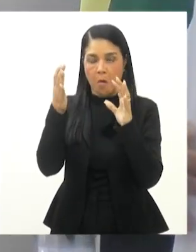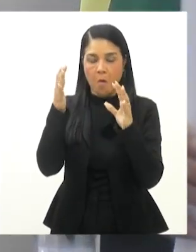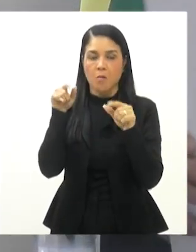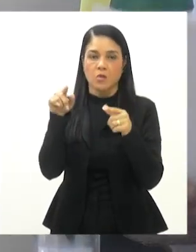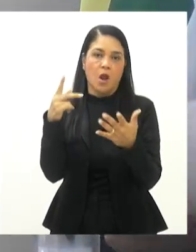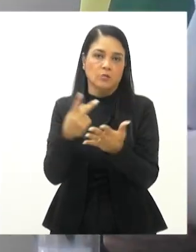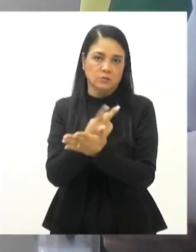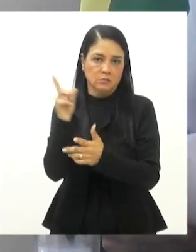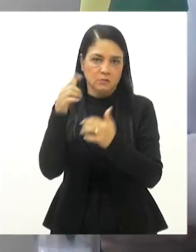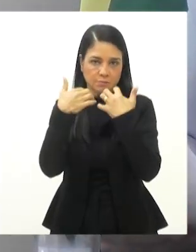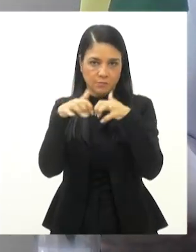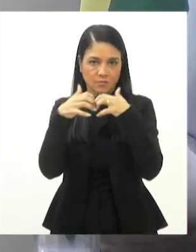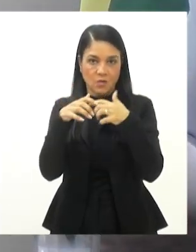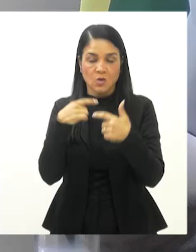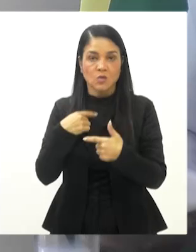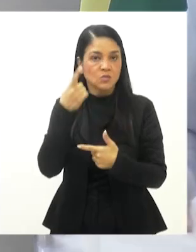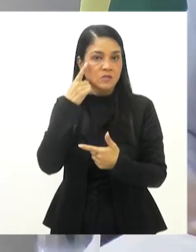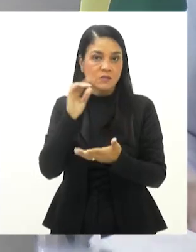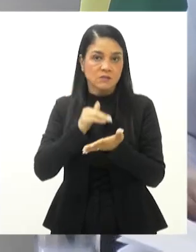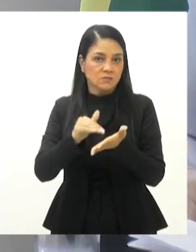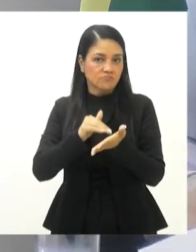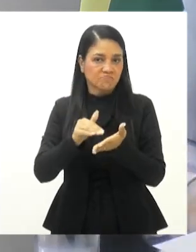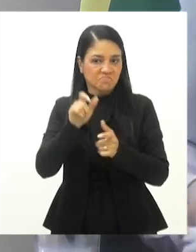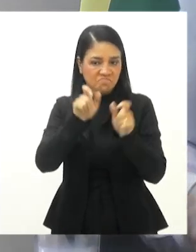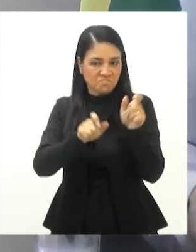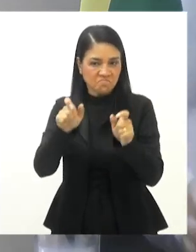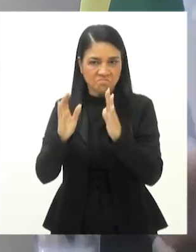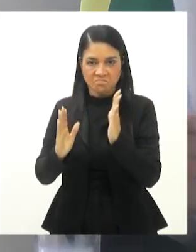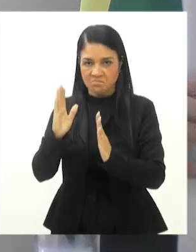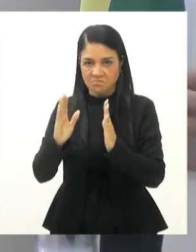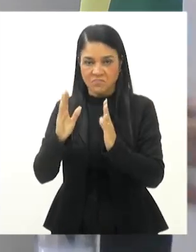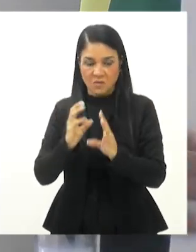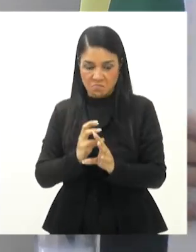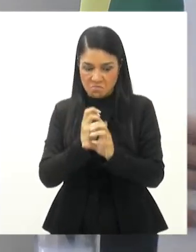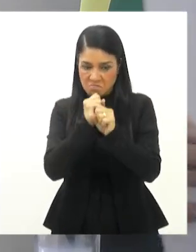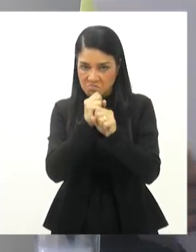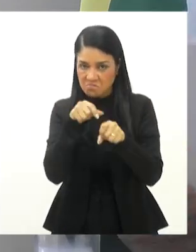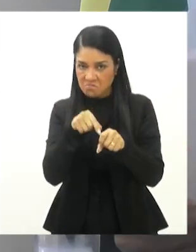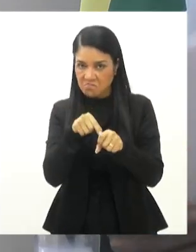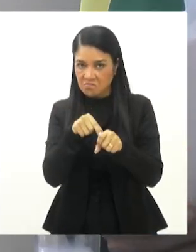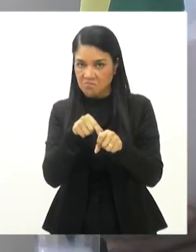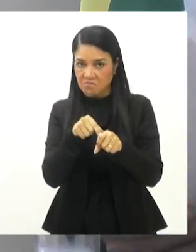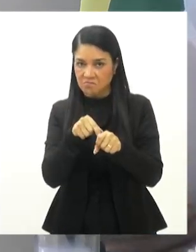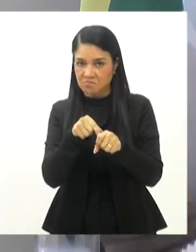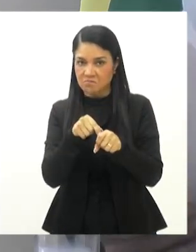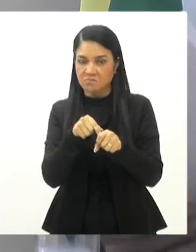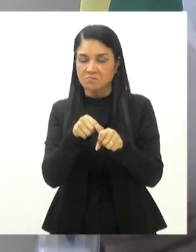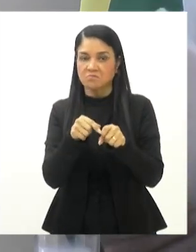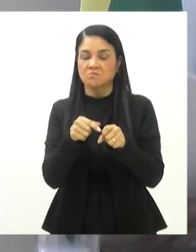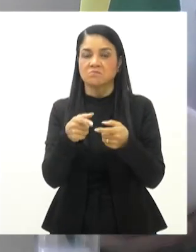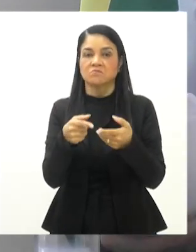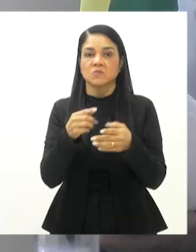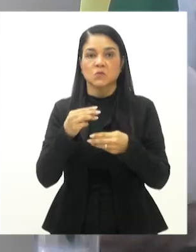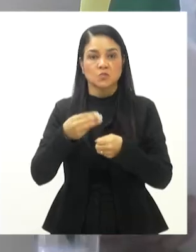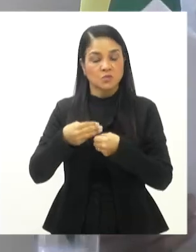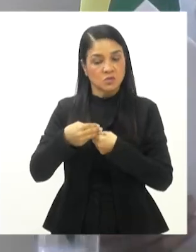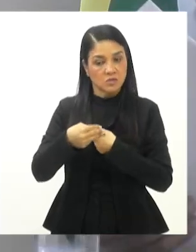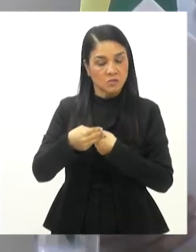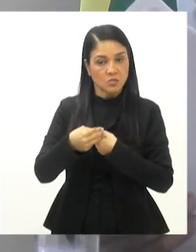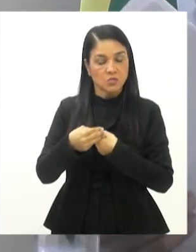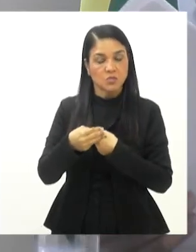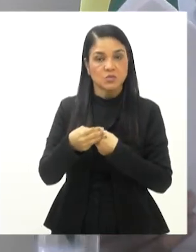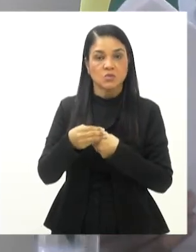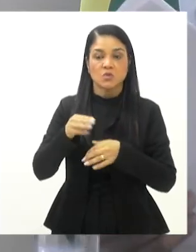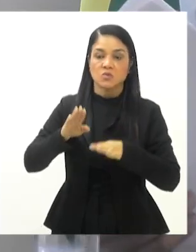se os antigos secretários ainda têm a prestação de contas do município, enfim, e talvez os